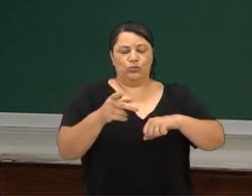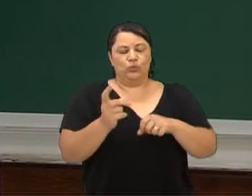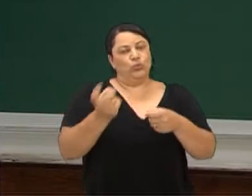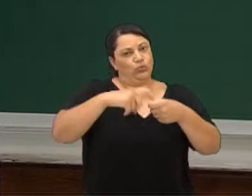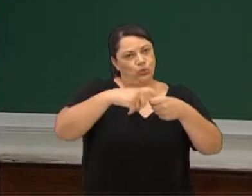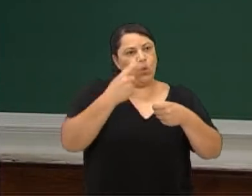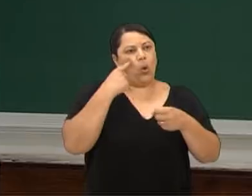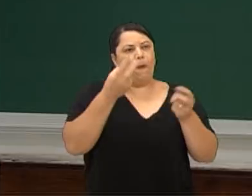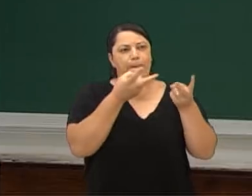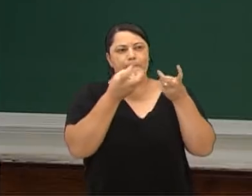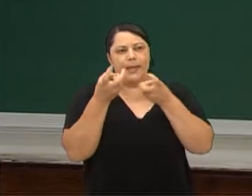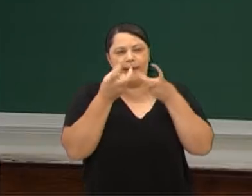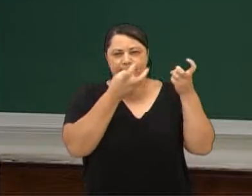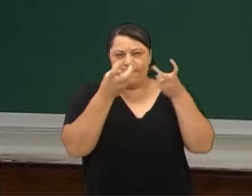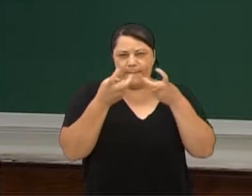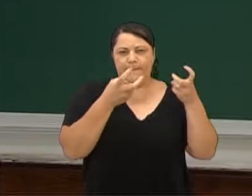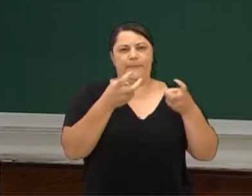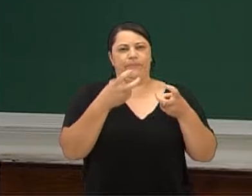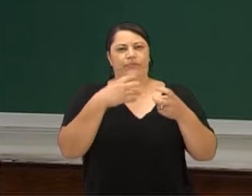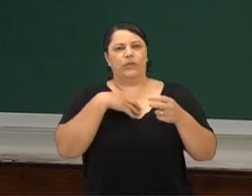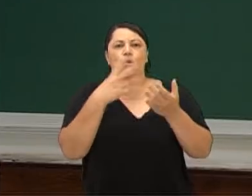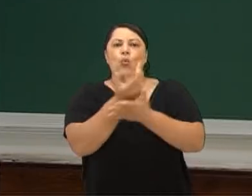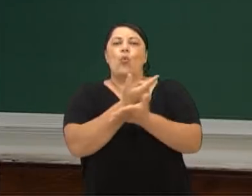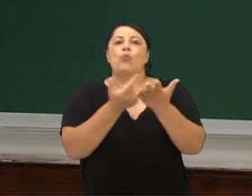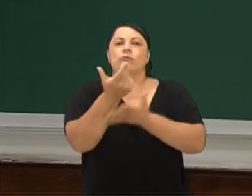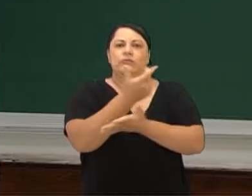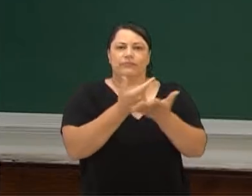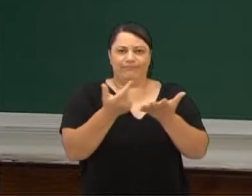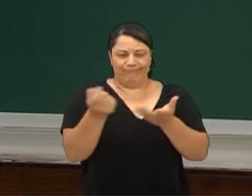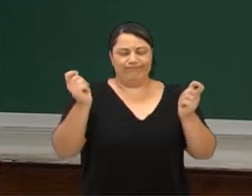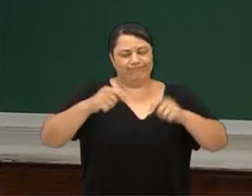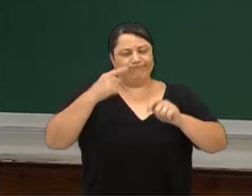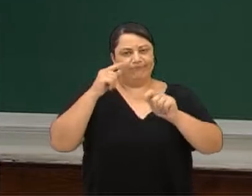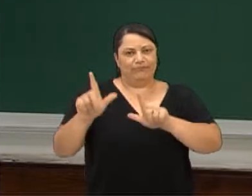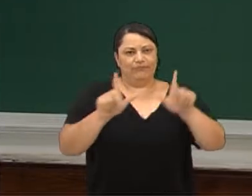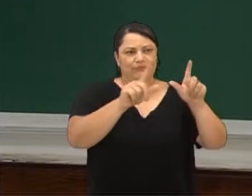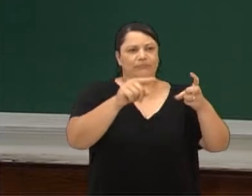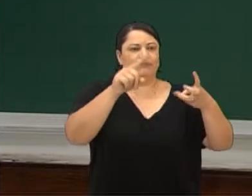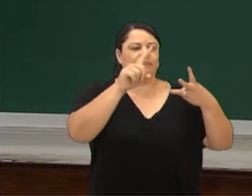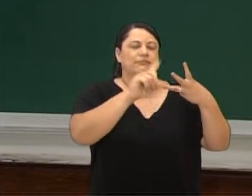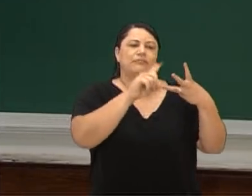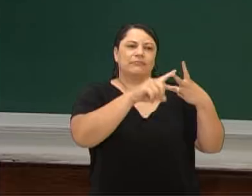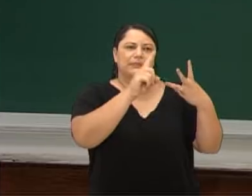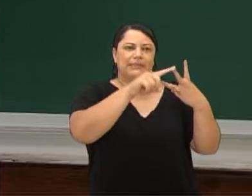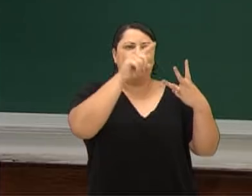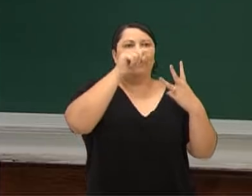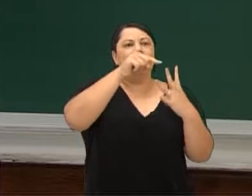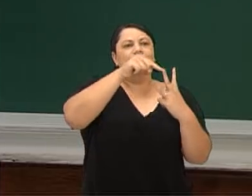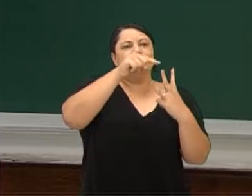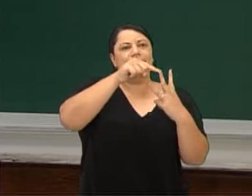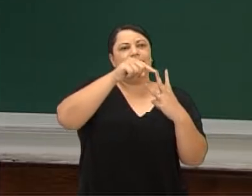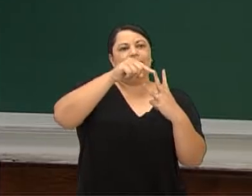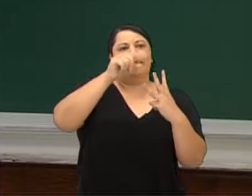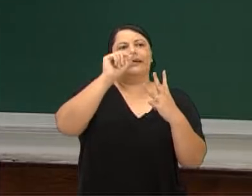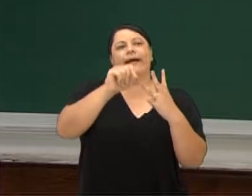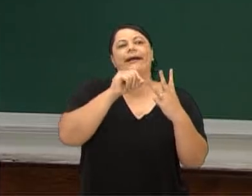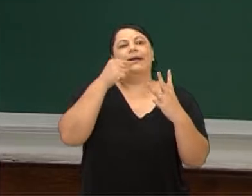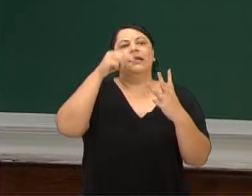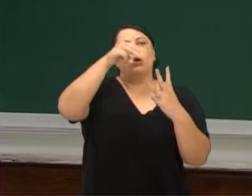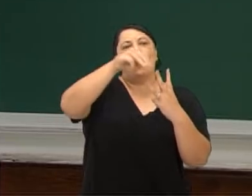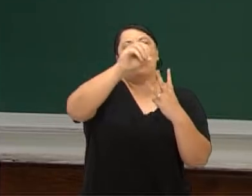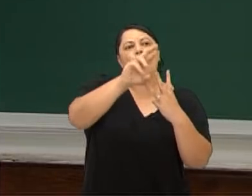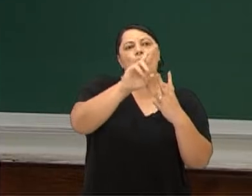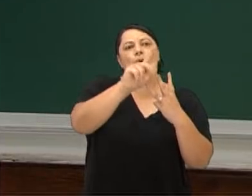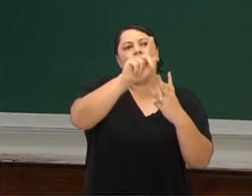pela maneira como ele foi desenhado. O Morgan no centro da